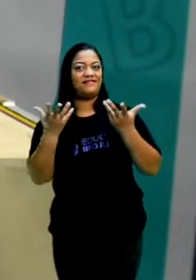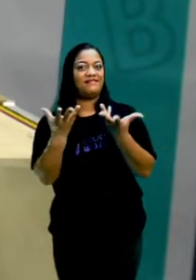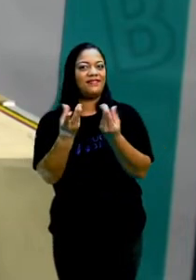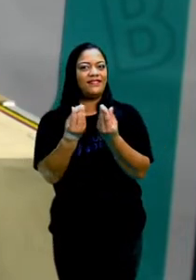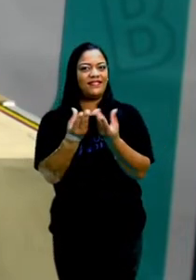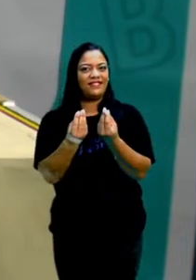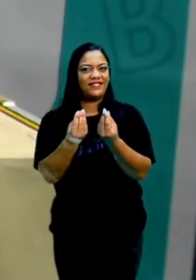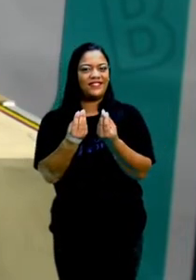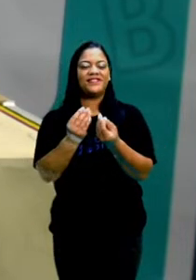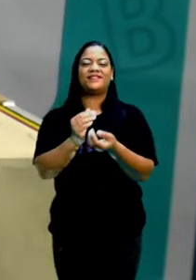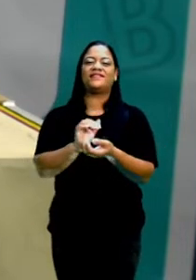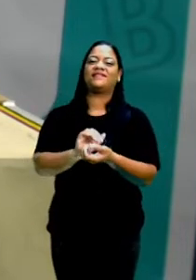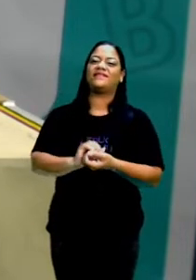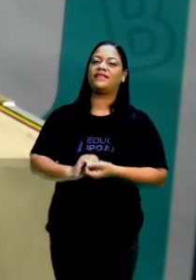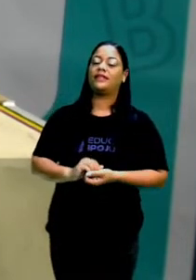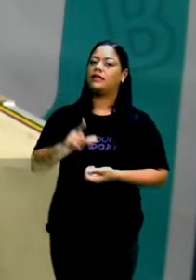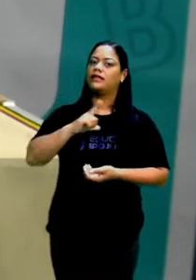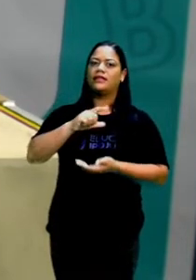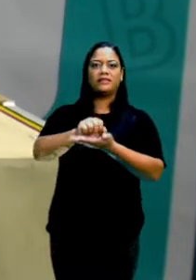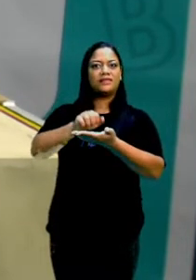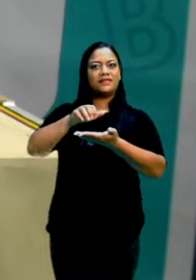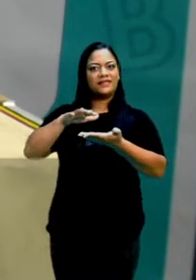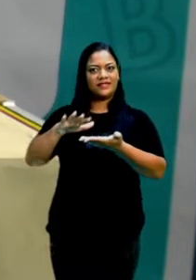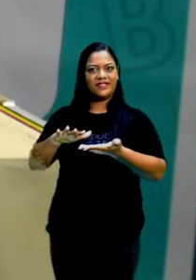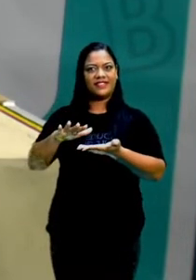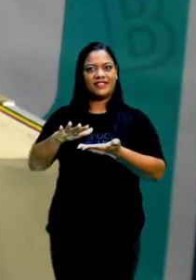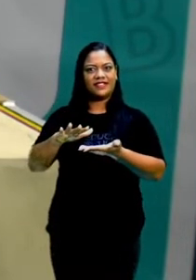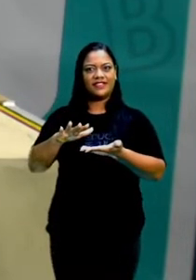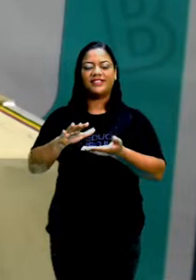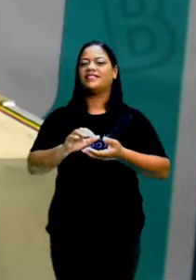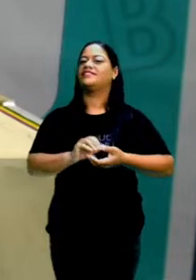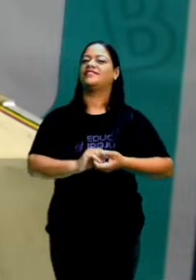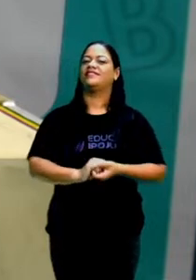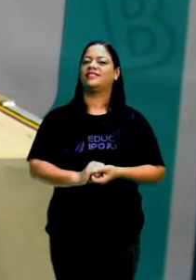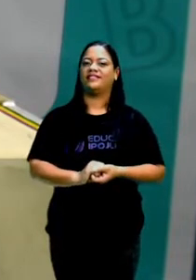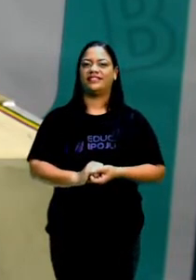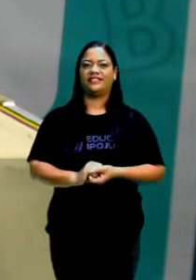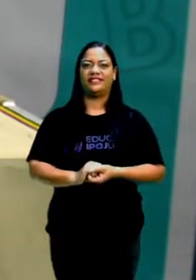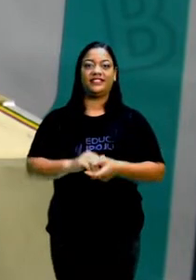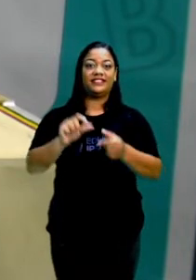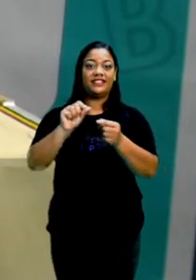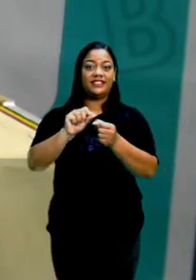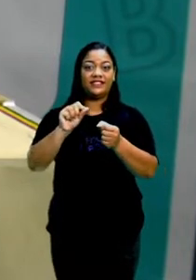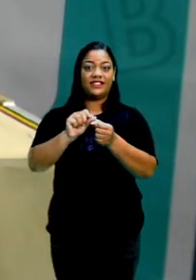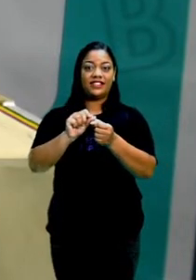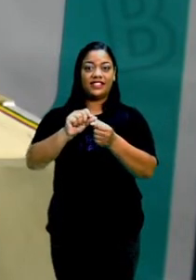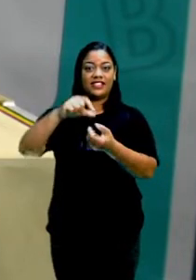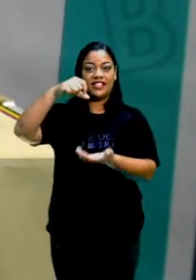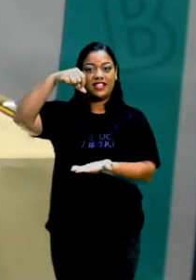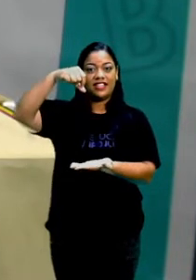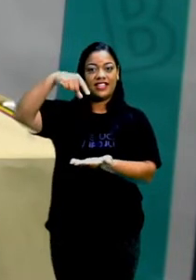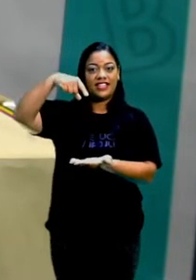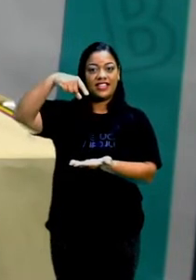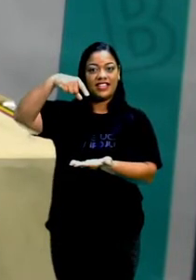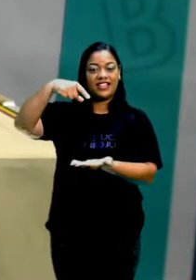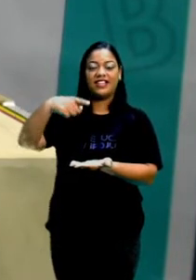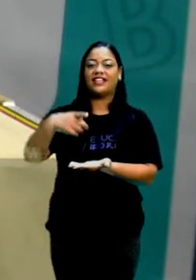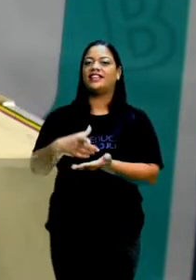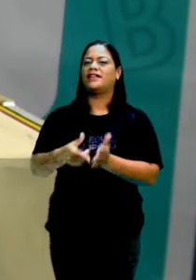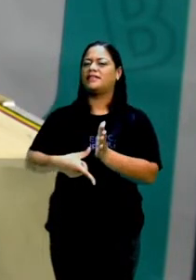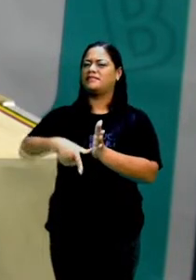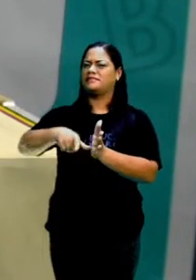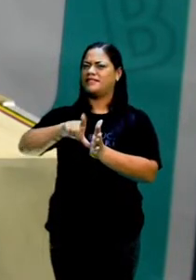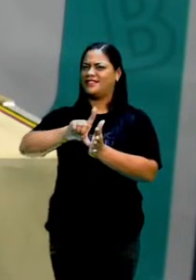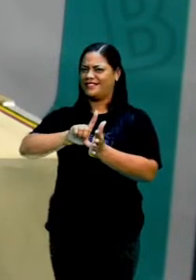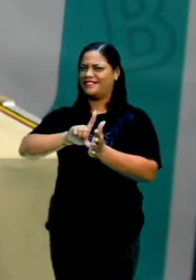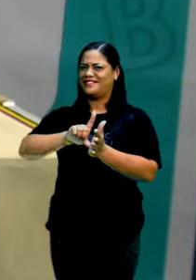certo? E temos uma atividade: construir uma gotinha. Mas antes, vamos ouvir